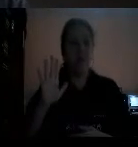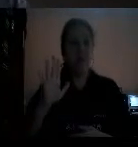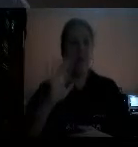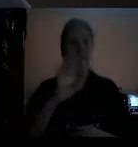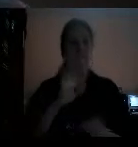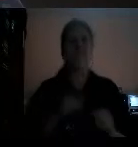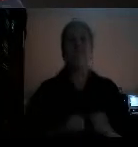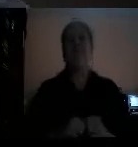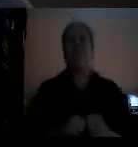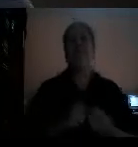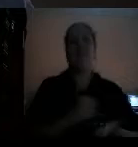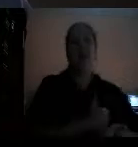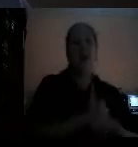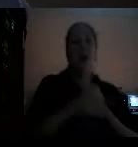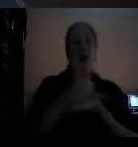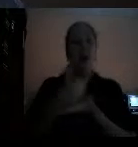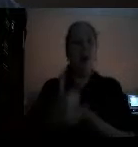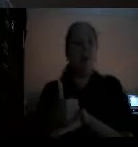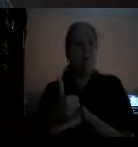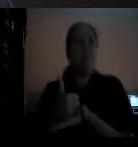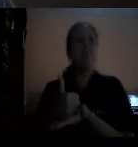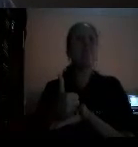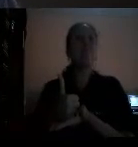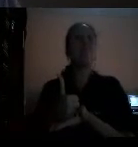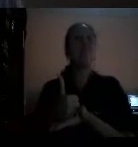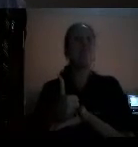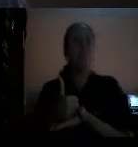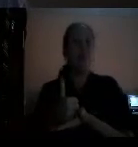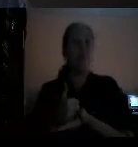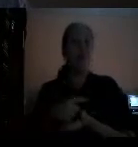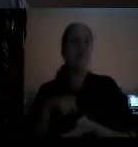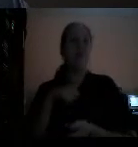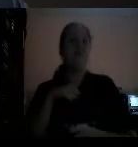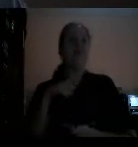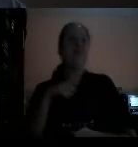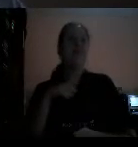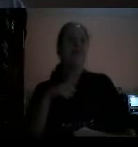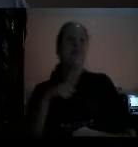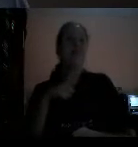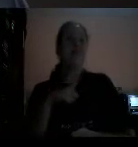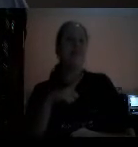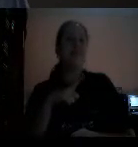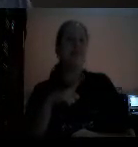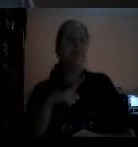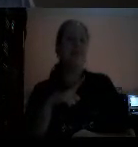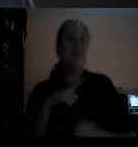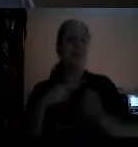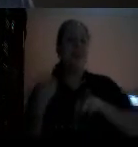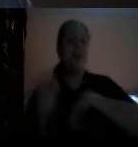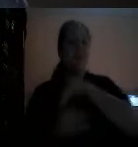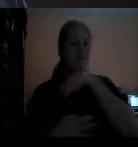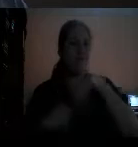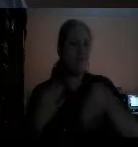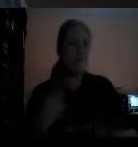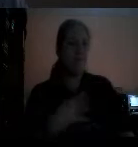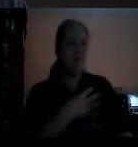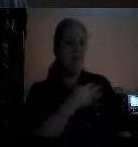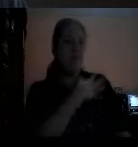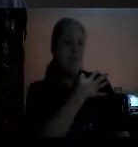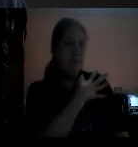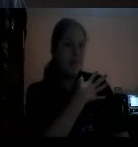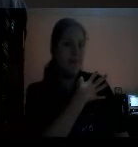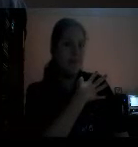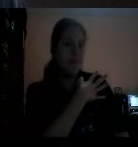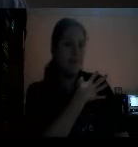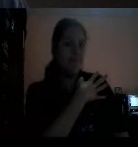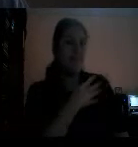um exemplo, apoiar os contras. Apoiar consultores militares ao lado de franceses contra